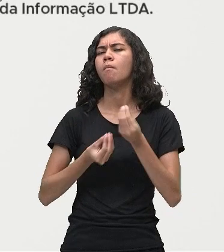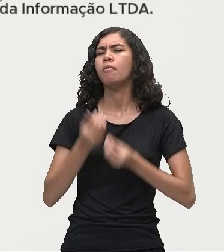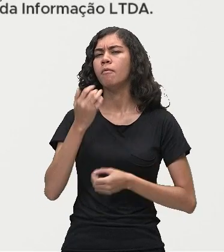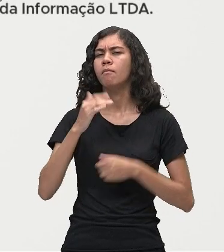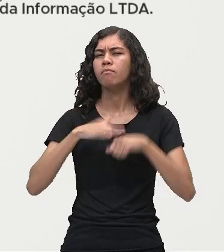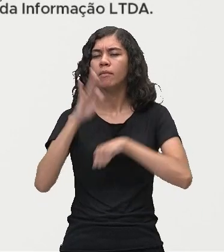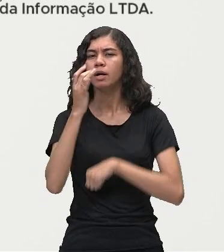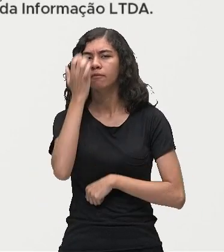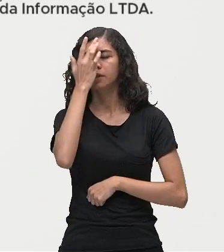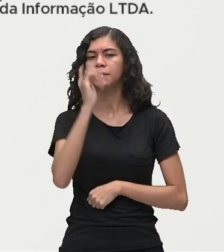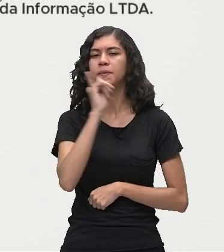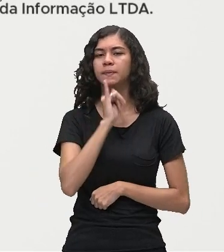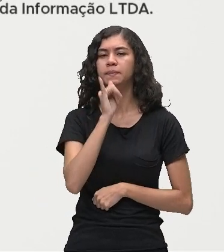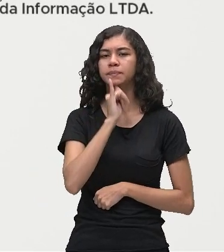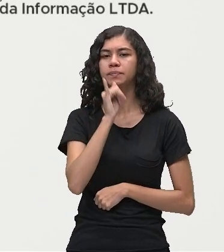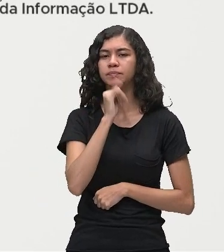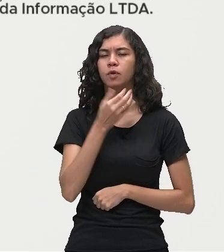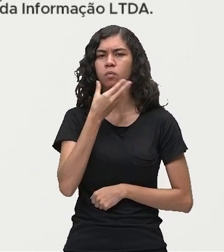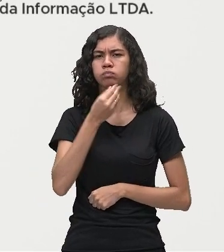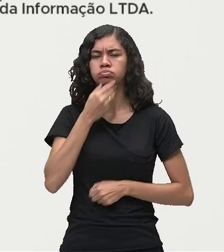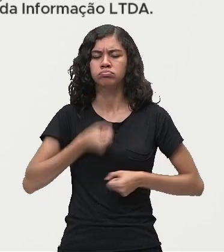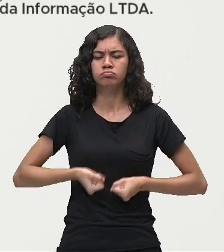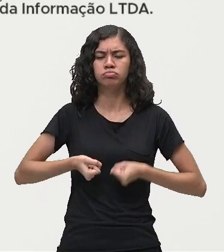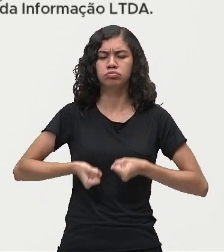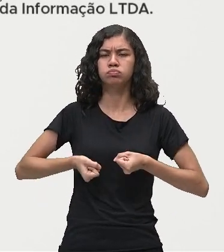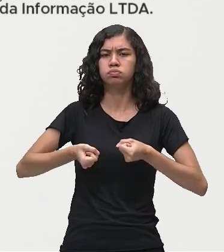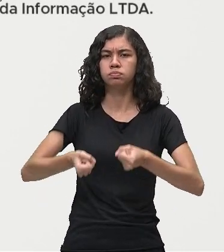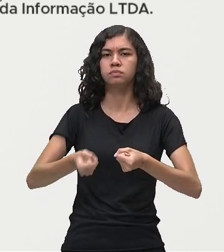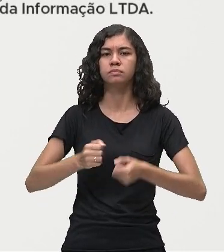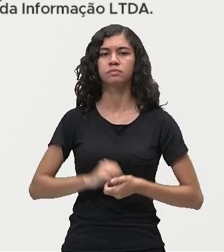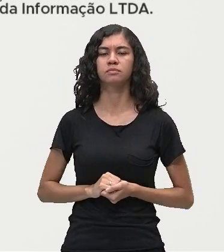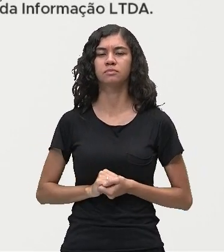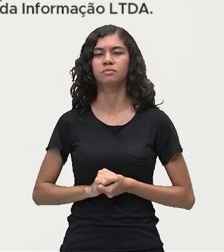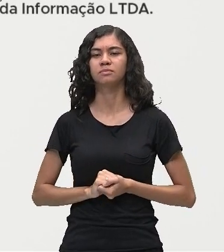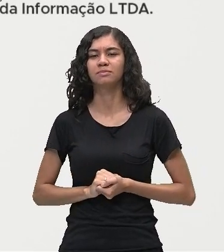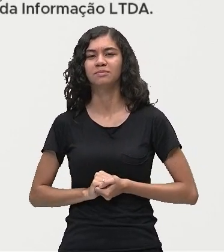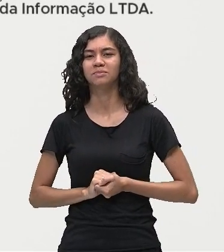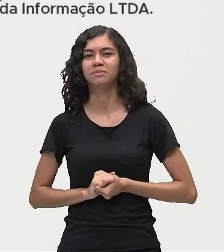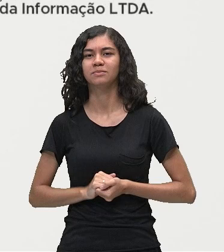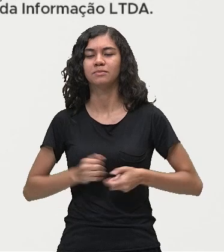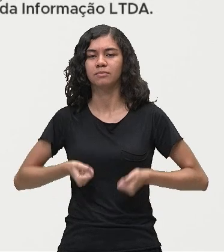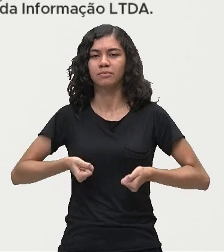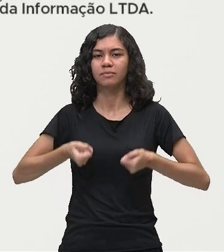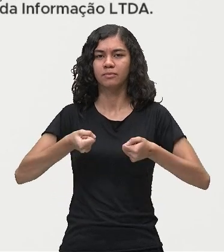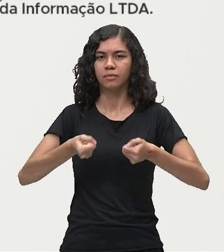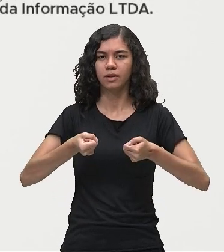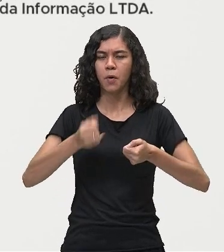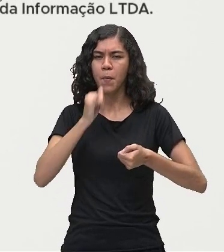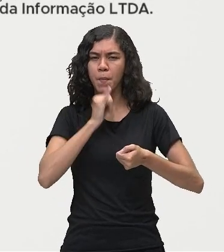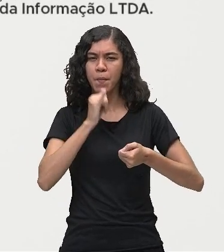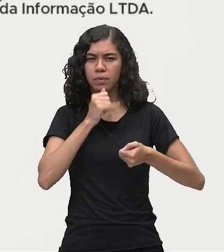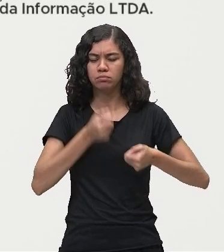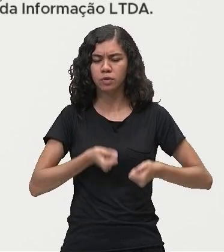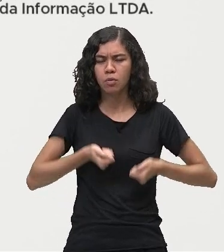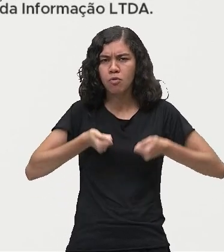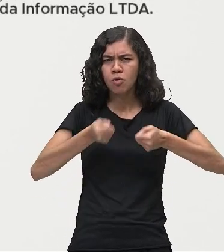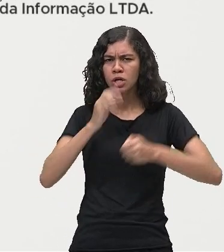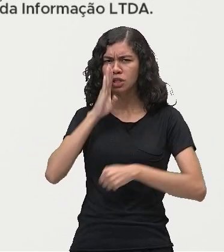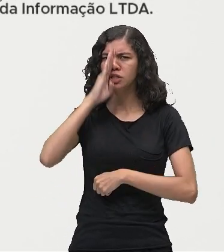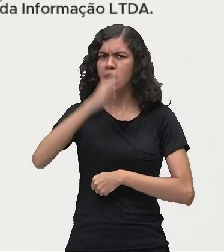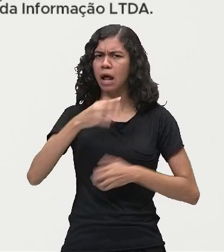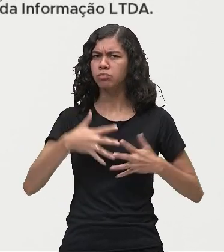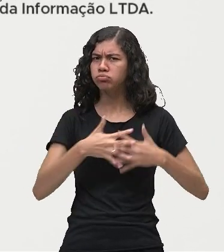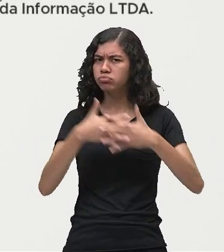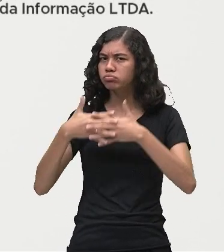Imagina aqui o carinha que está levando esse carrinho de mão. O mais fácil era ele carregar esse carrinho de mão e já ir direto para